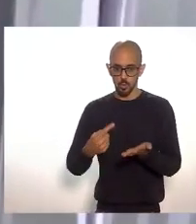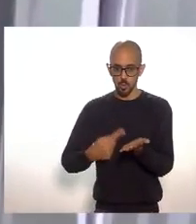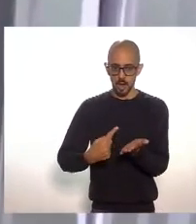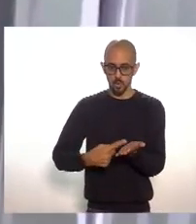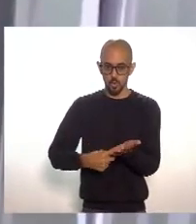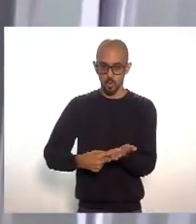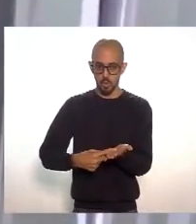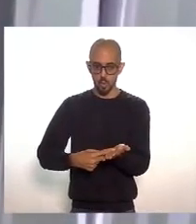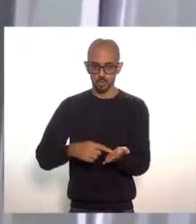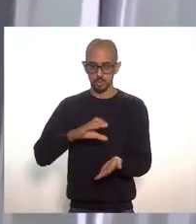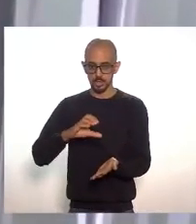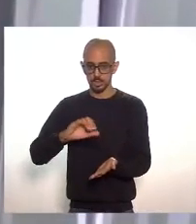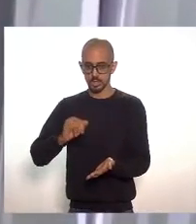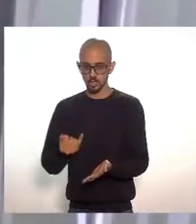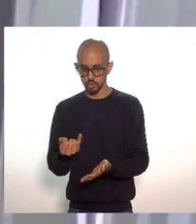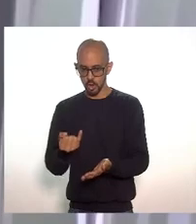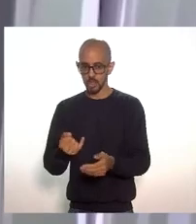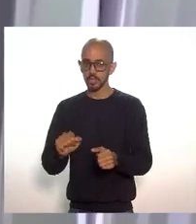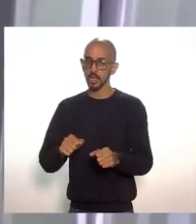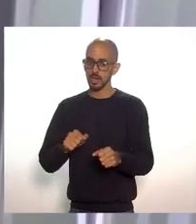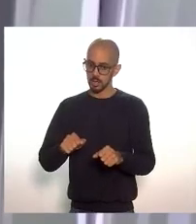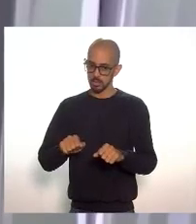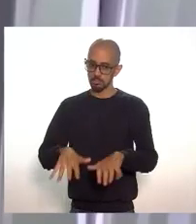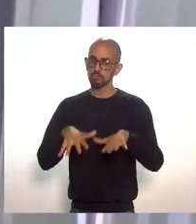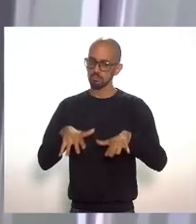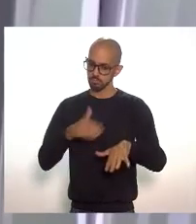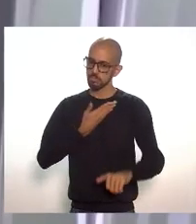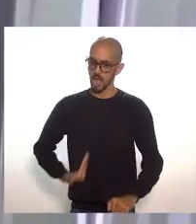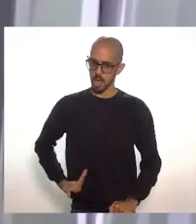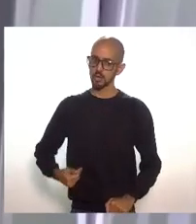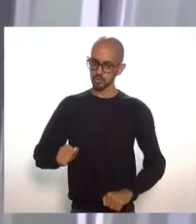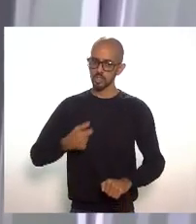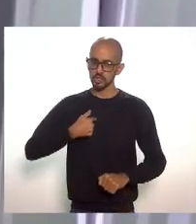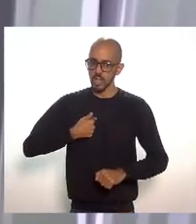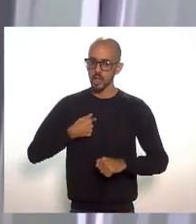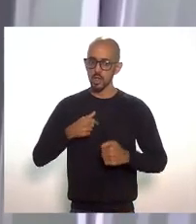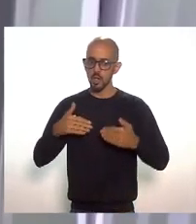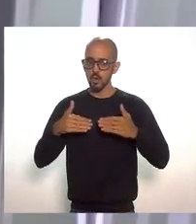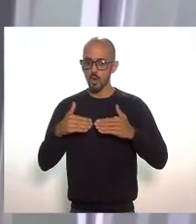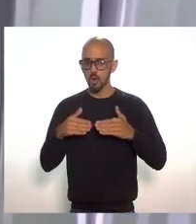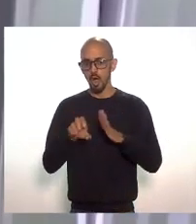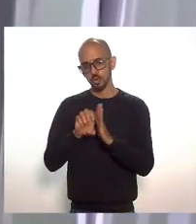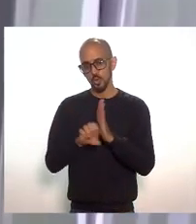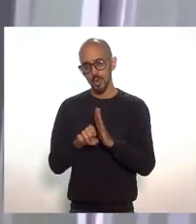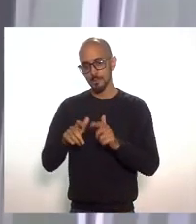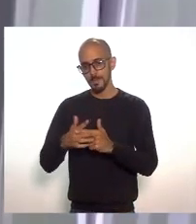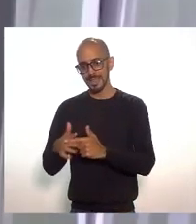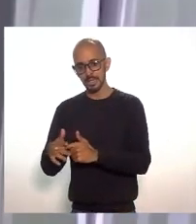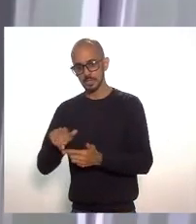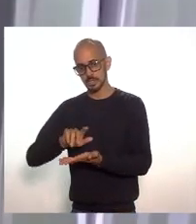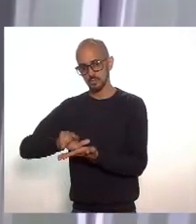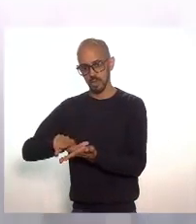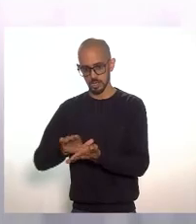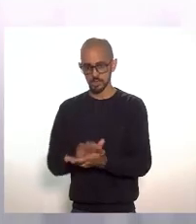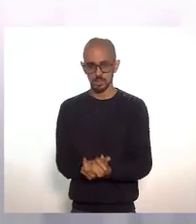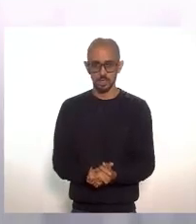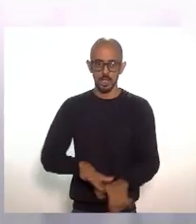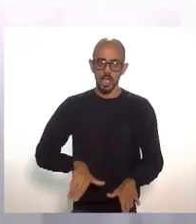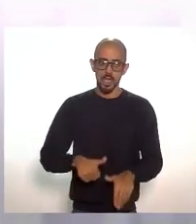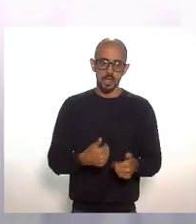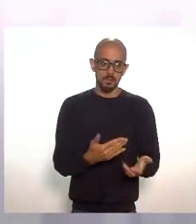Comissão de Tributação e da CCJ pela audiência pública, que de fato é importante. O parecer é favorável com emendas. Pela